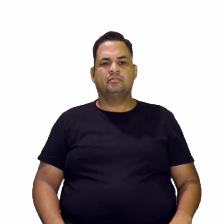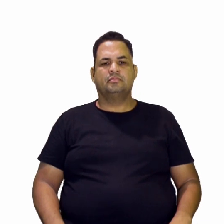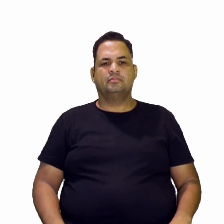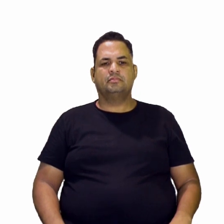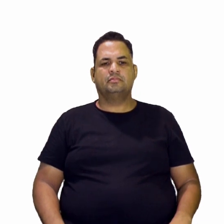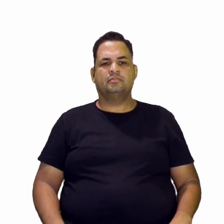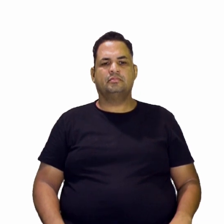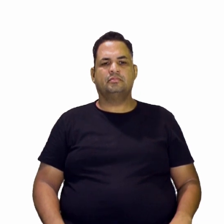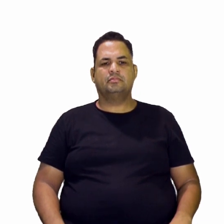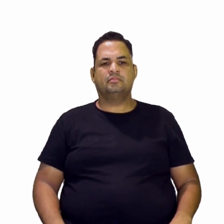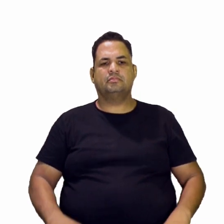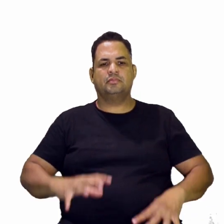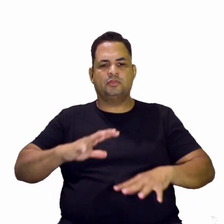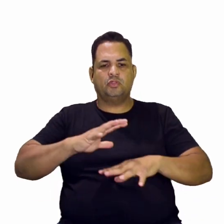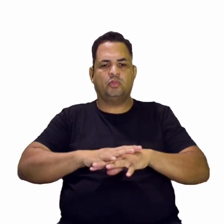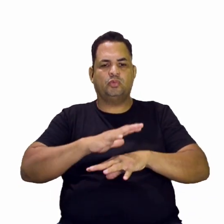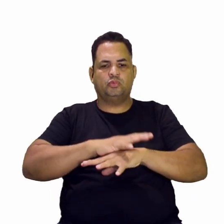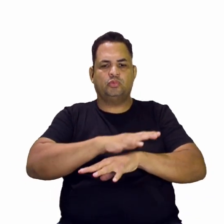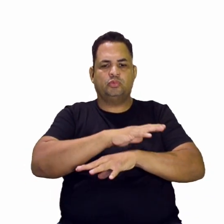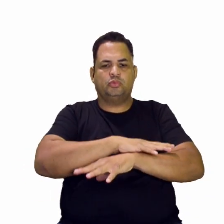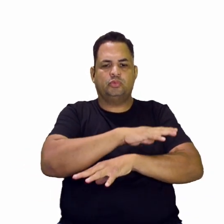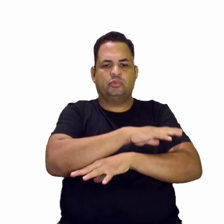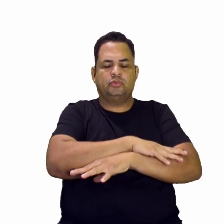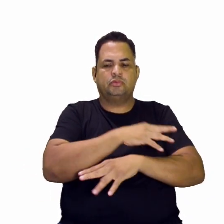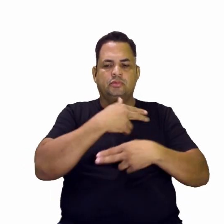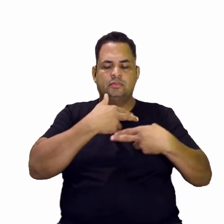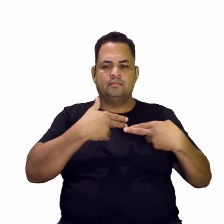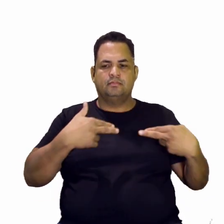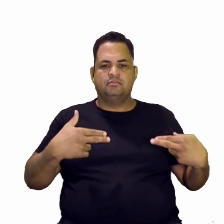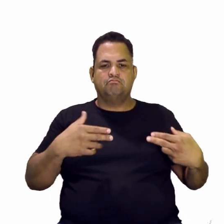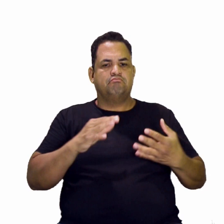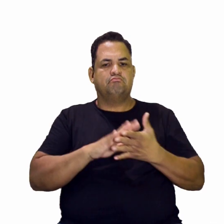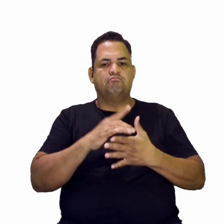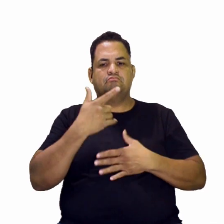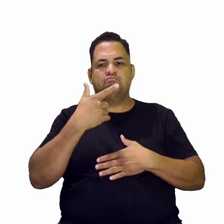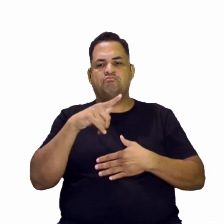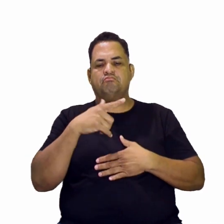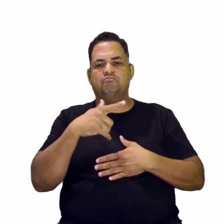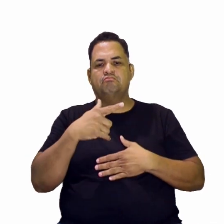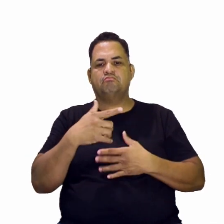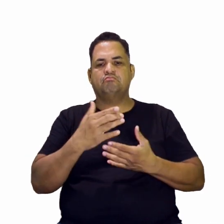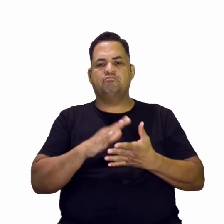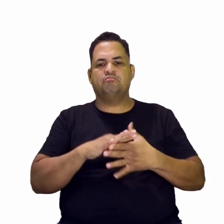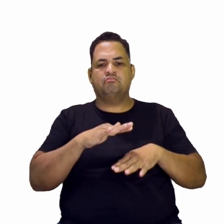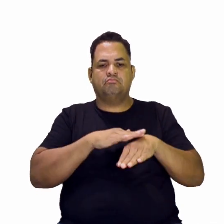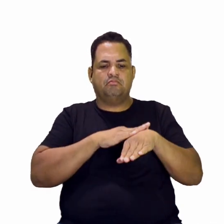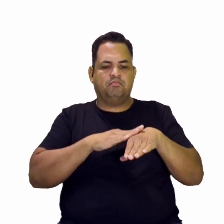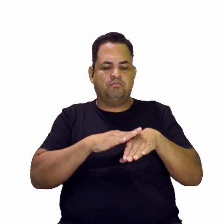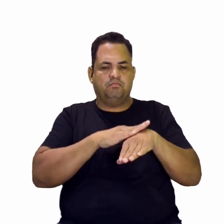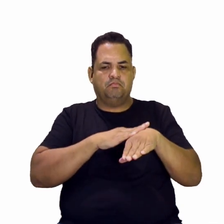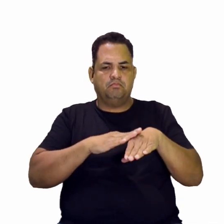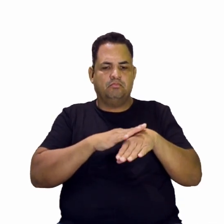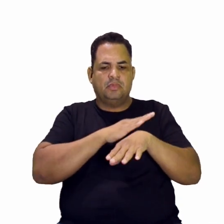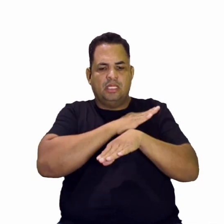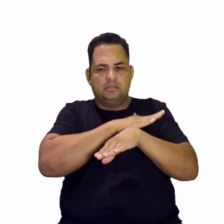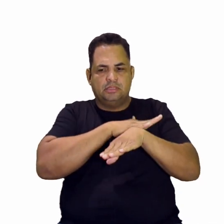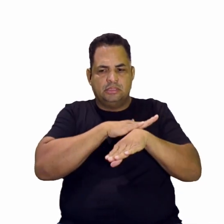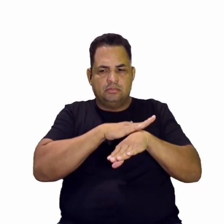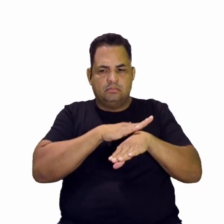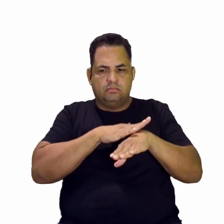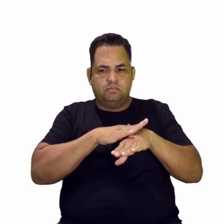Nos anfíbios, essas estruturas estão ausentes. Pois é, os anfíbios eles têm a pele